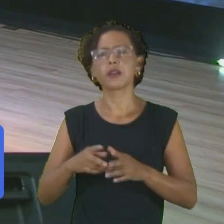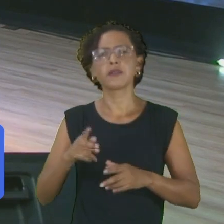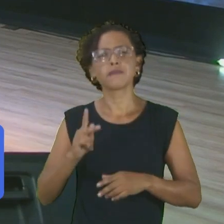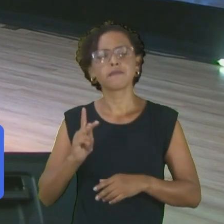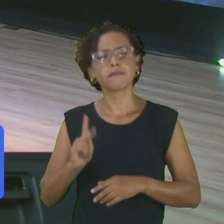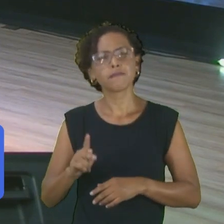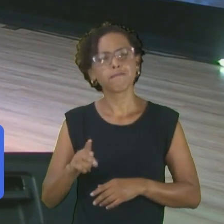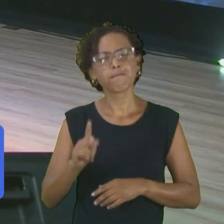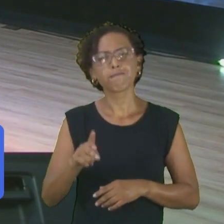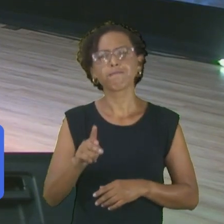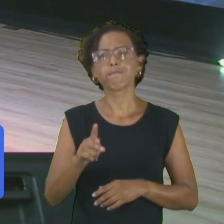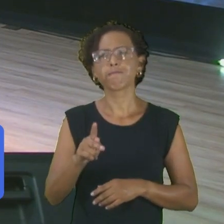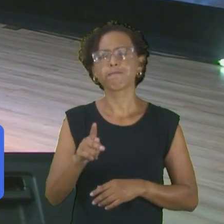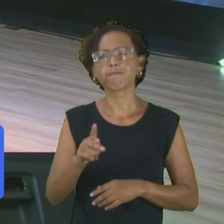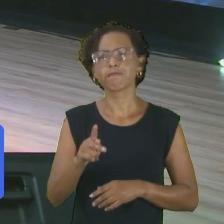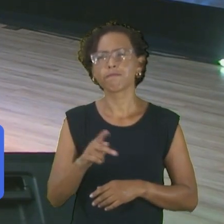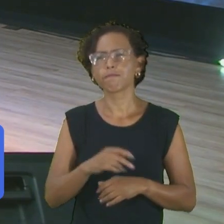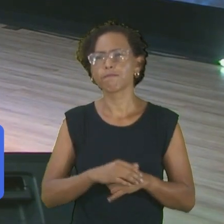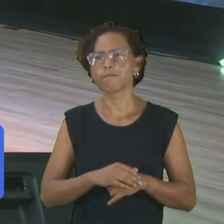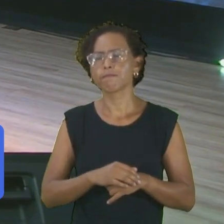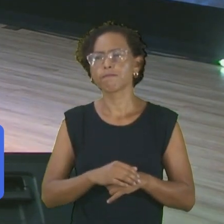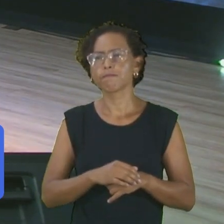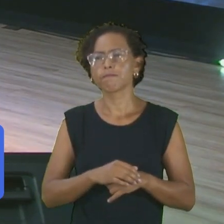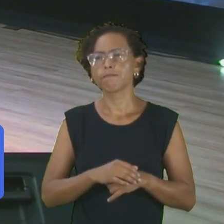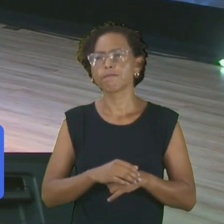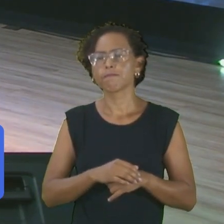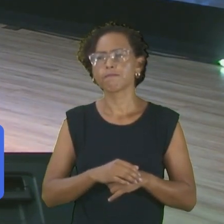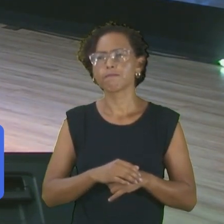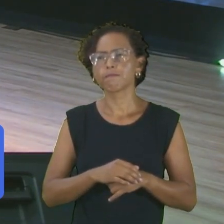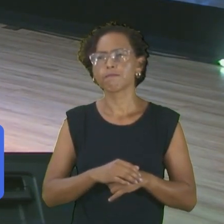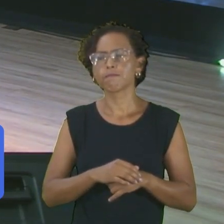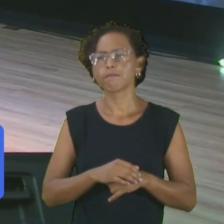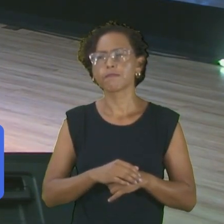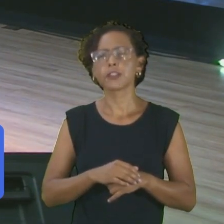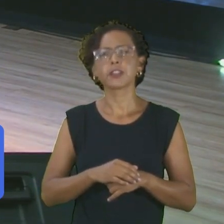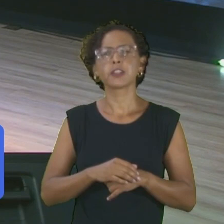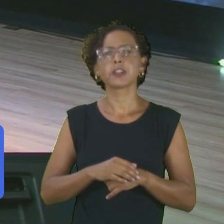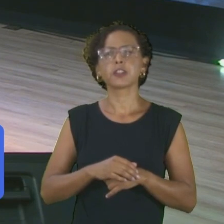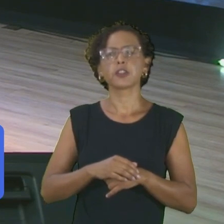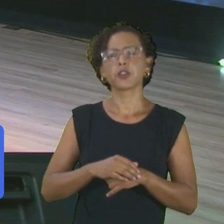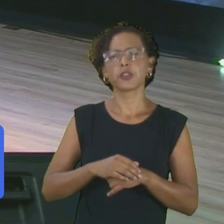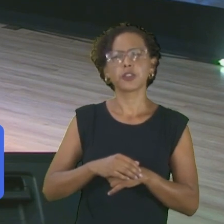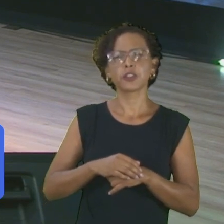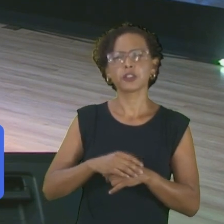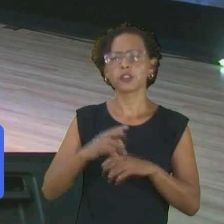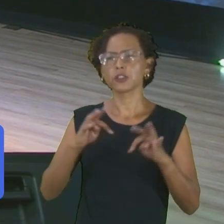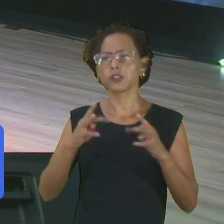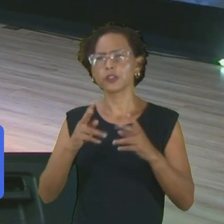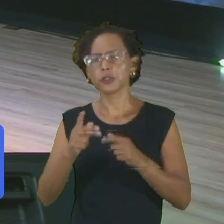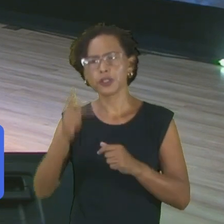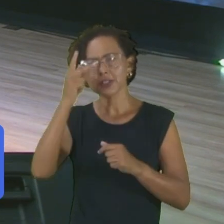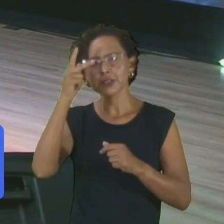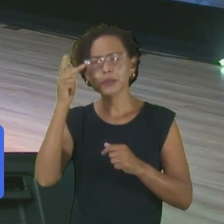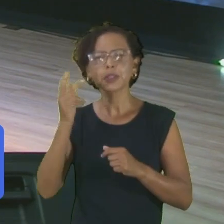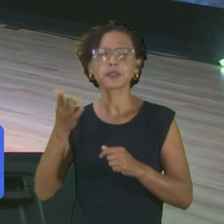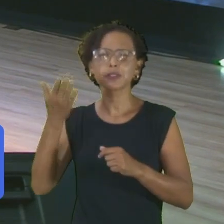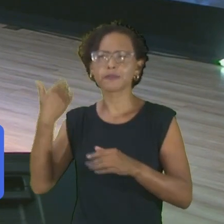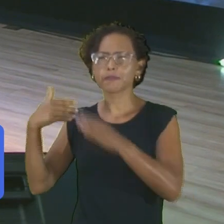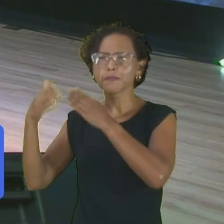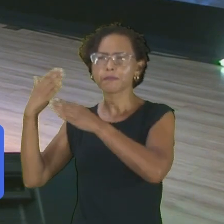Sempre foi um ideal dos homens, através da